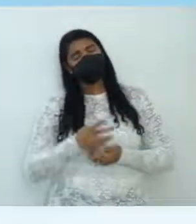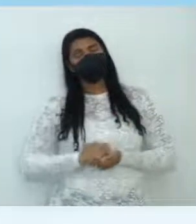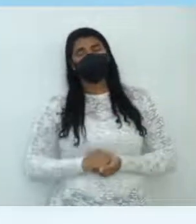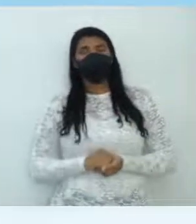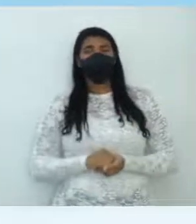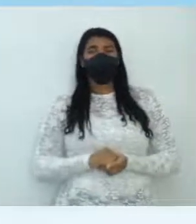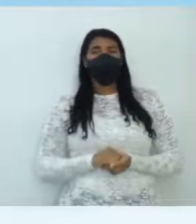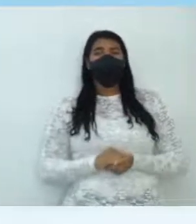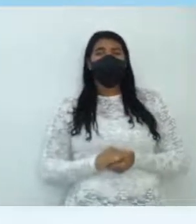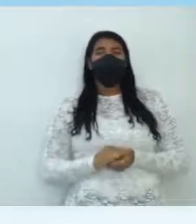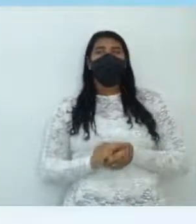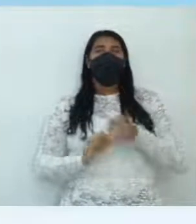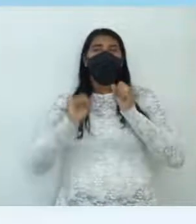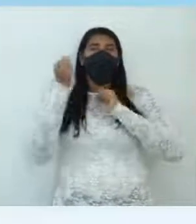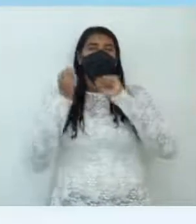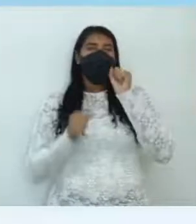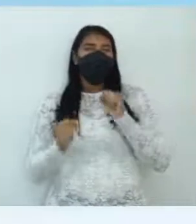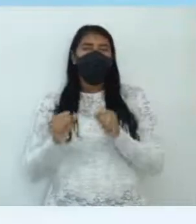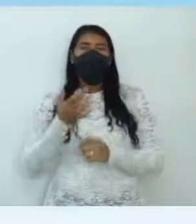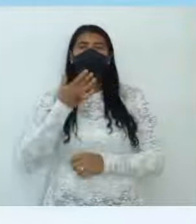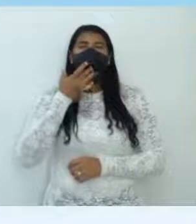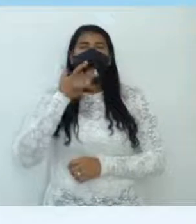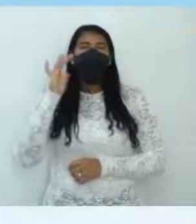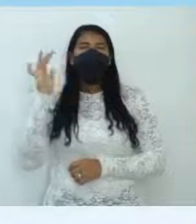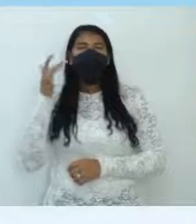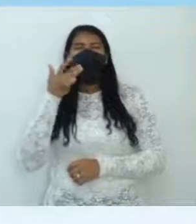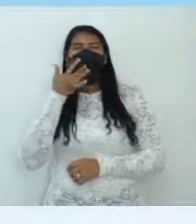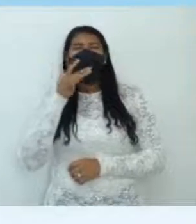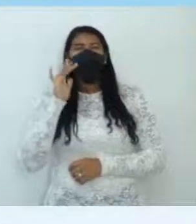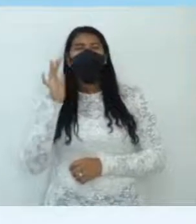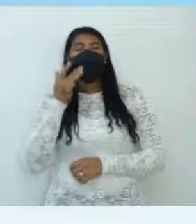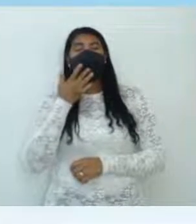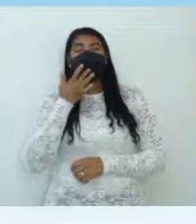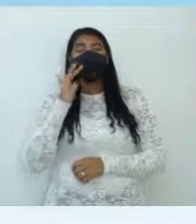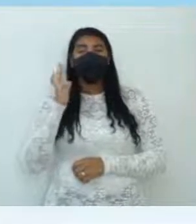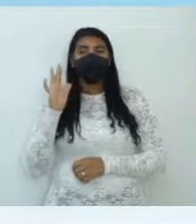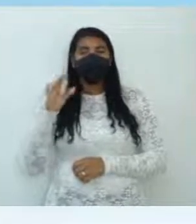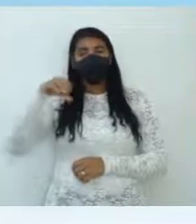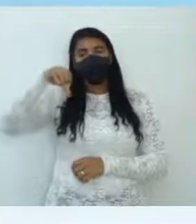na produção de ouro, que é um tipo de minério,